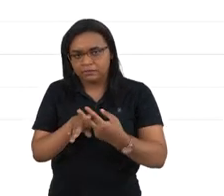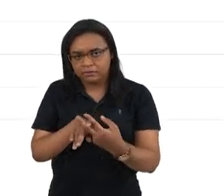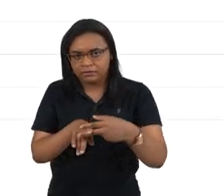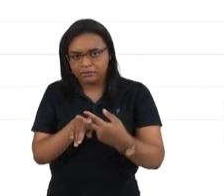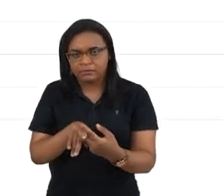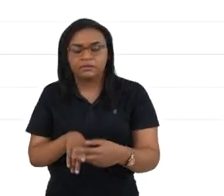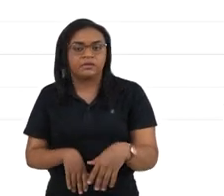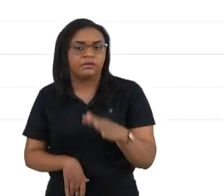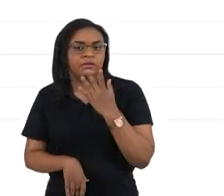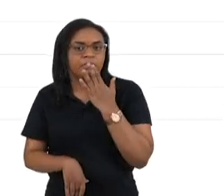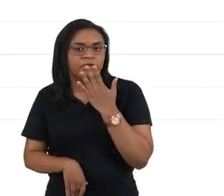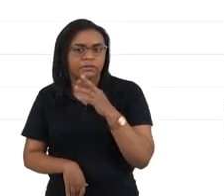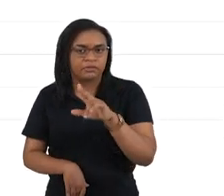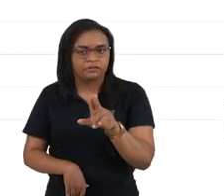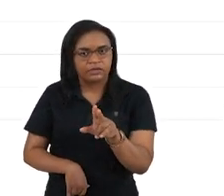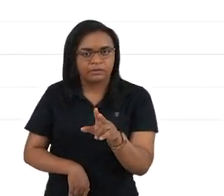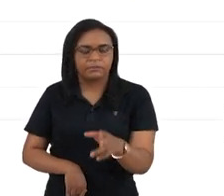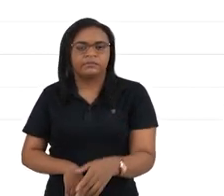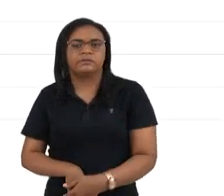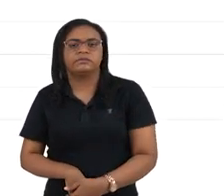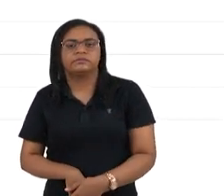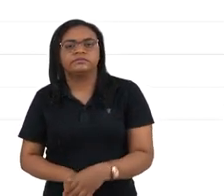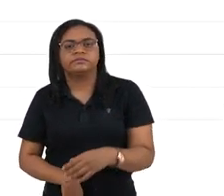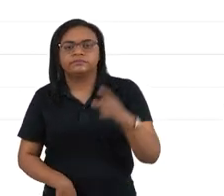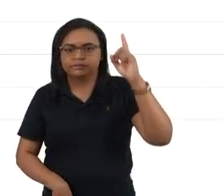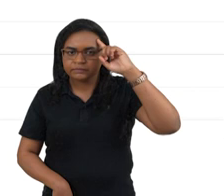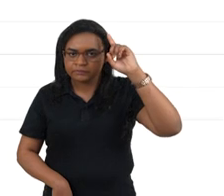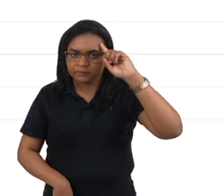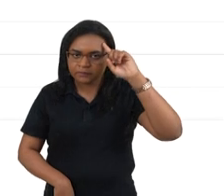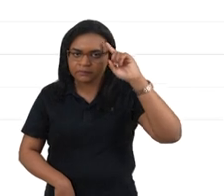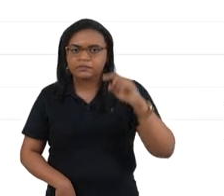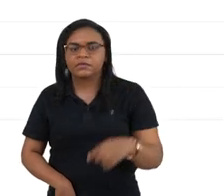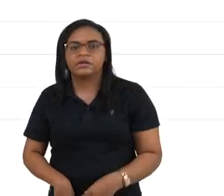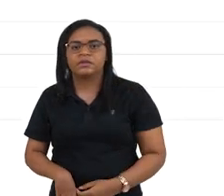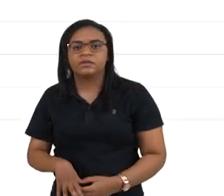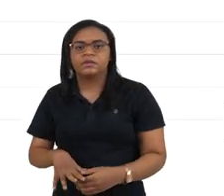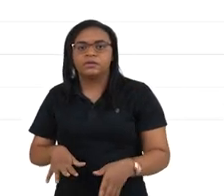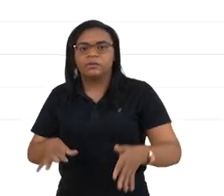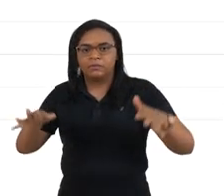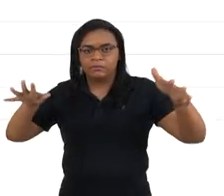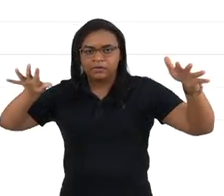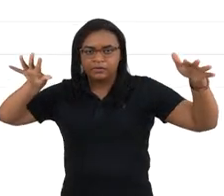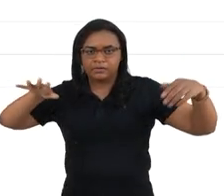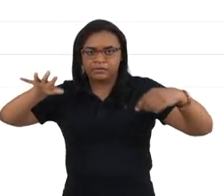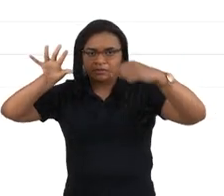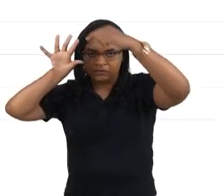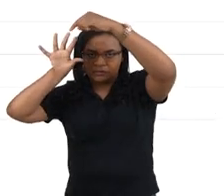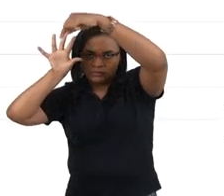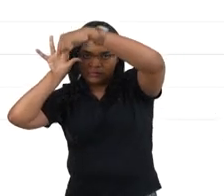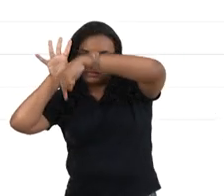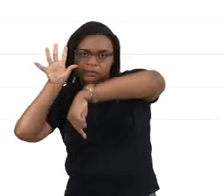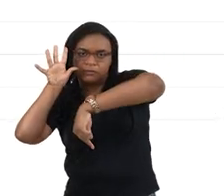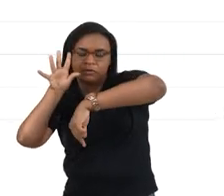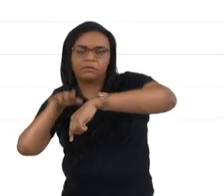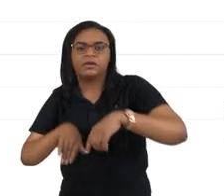de outra cor para a gente fazer isso. Ó, dias está aumentando em que sentido? De cima para baixo. Agora, vamos relacionar dias com peças, tá?